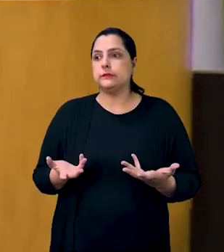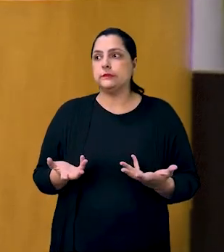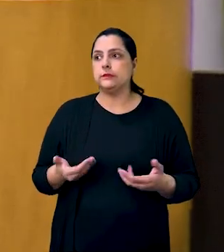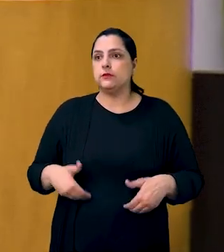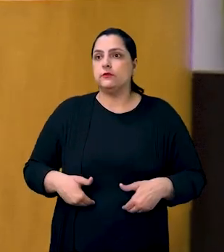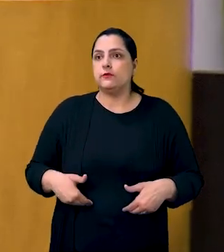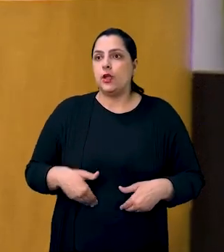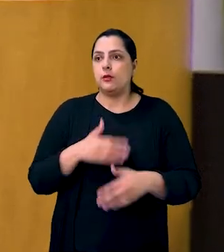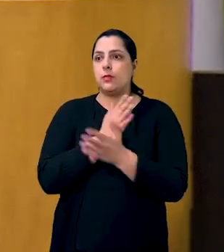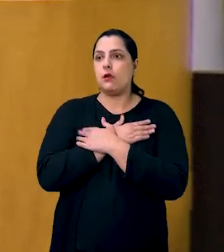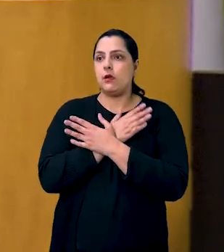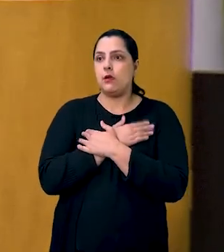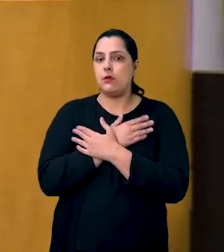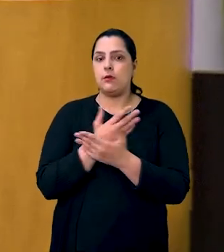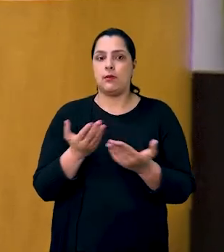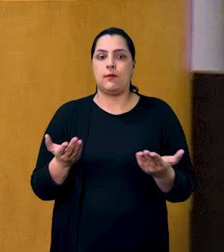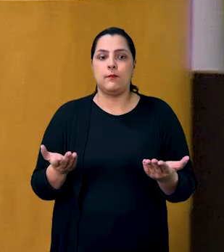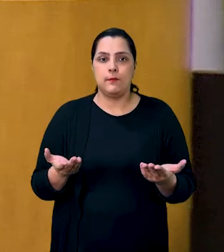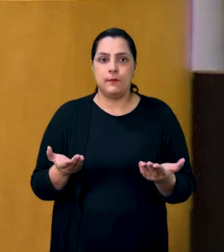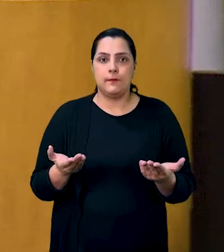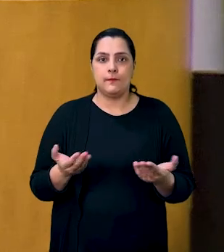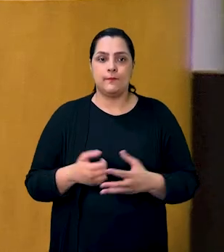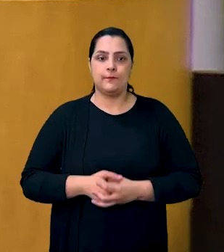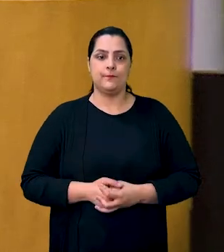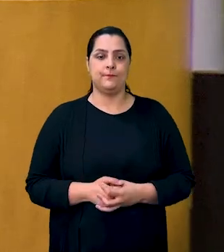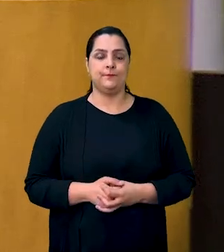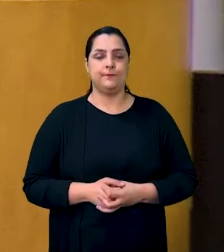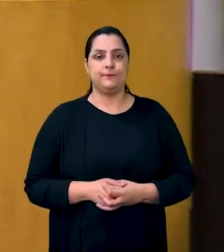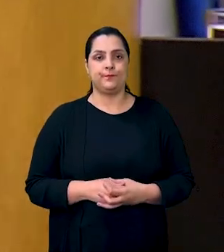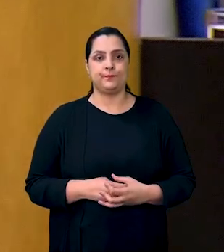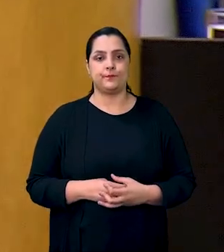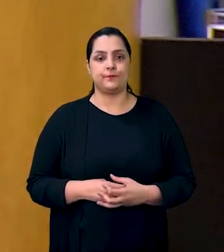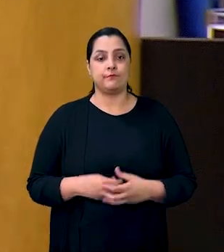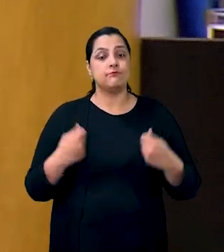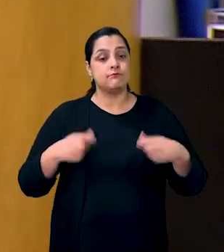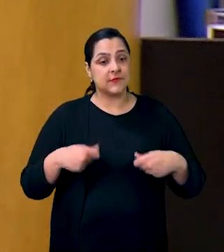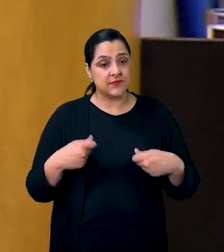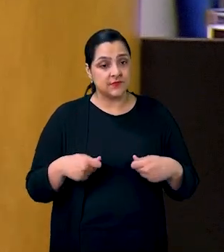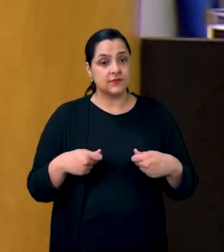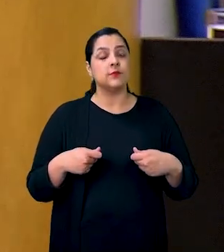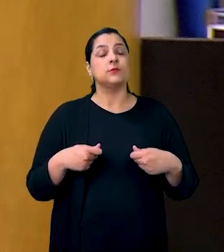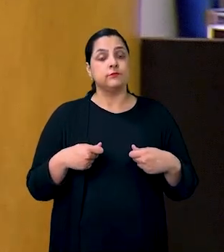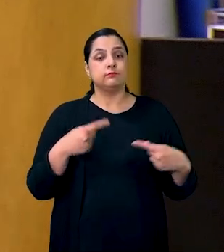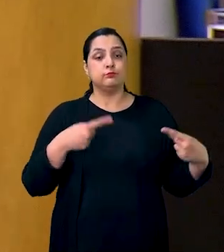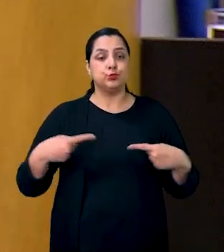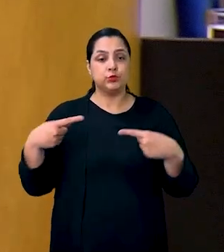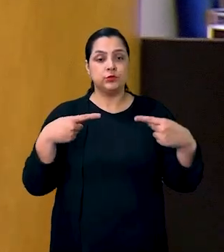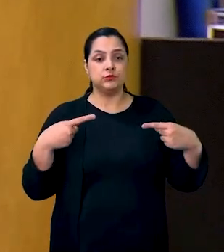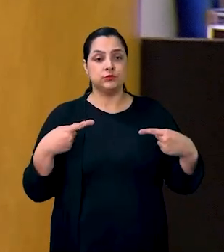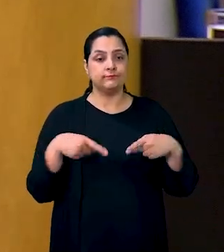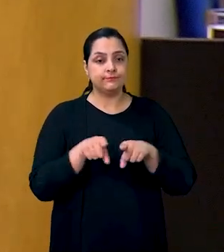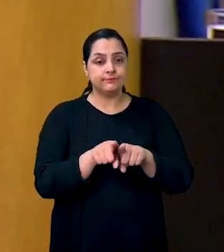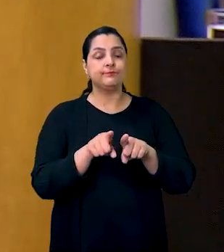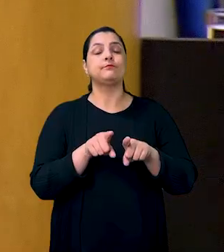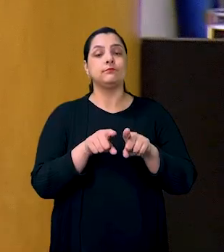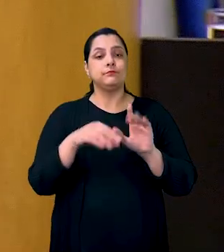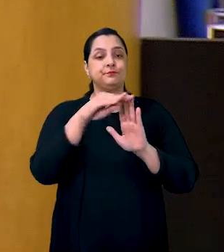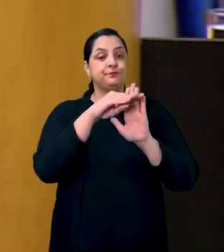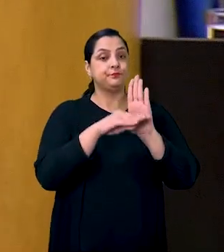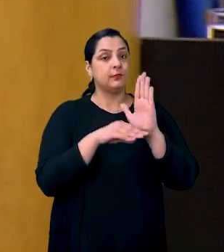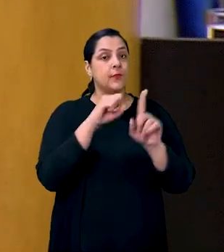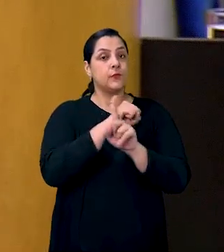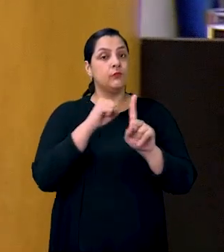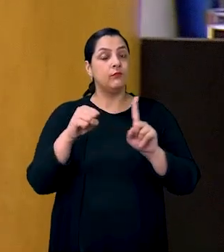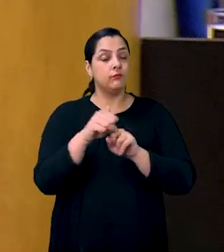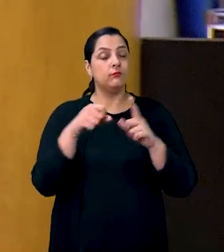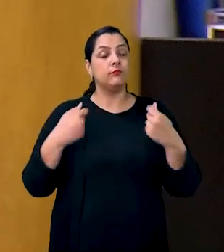que encarar a fome, a privação, o desemprego, a miséria. Precisamos de mais convergência política e de uma